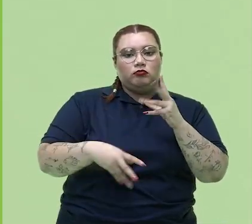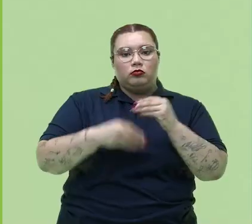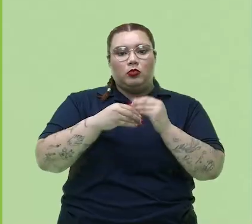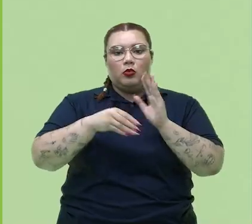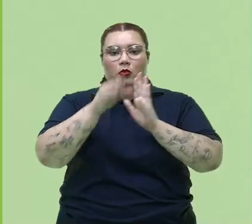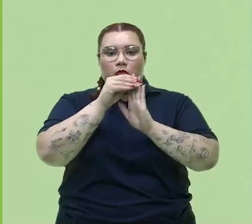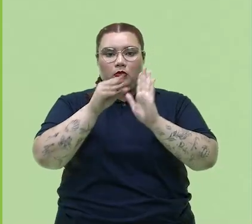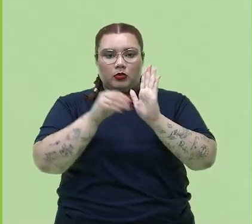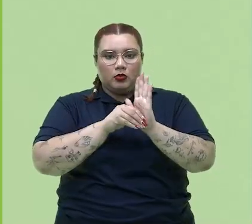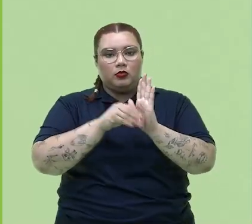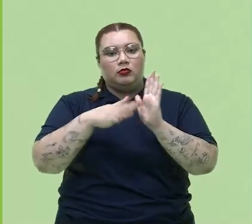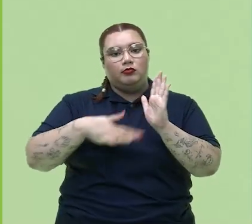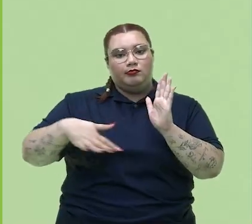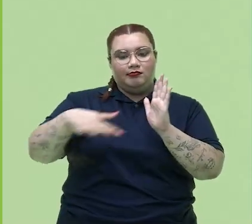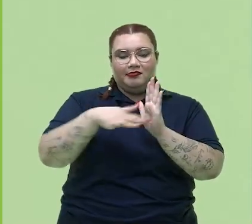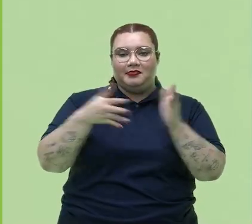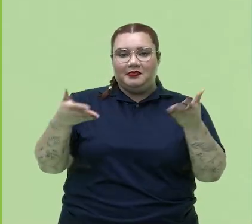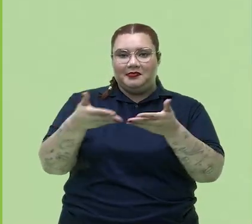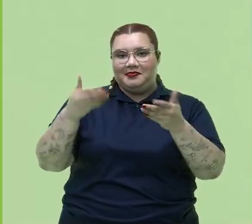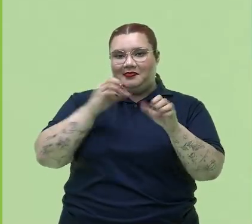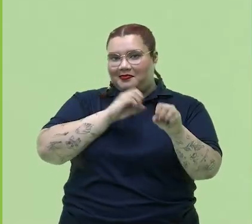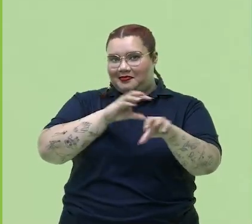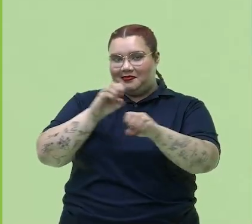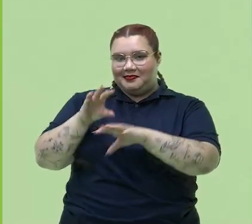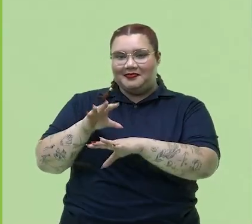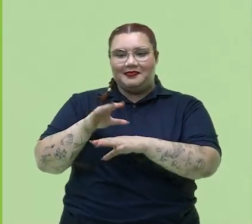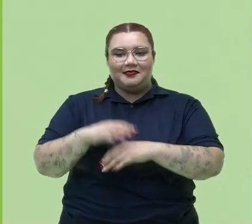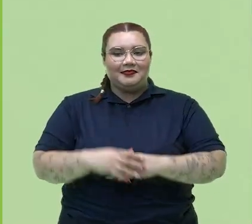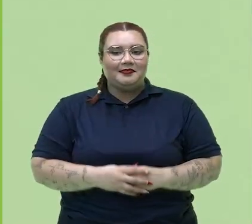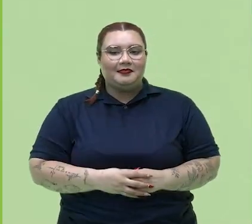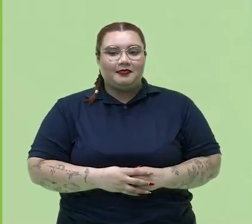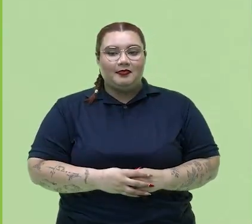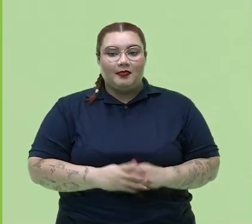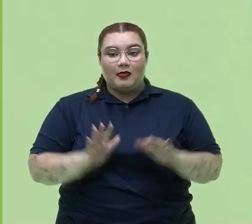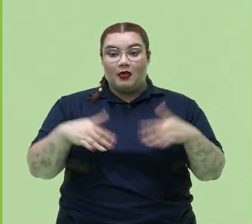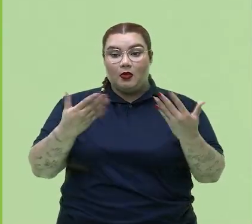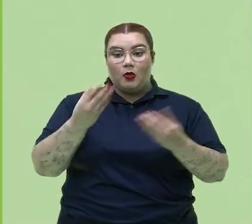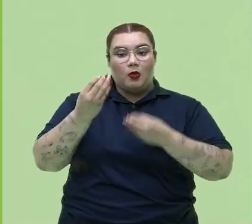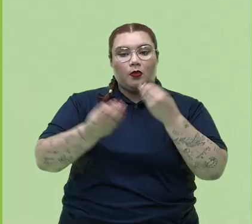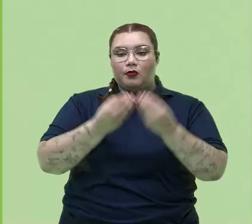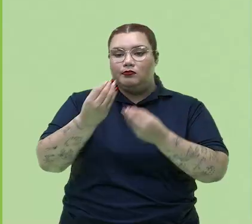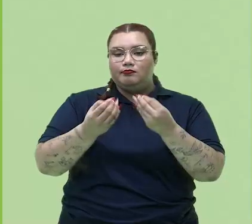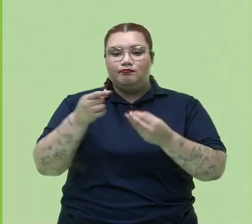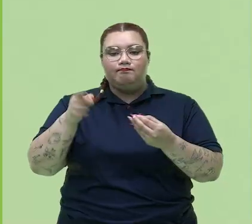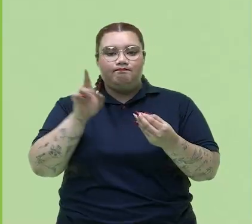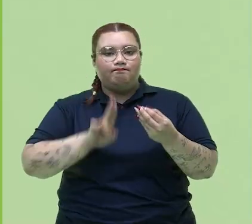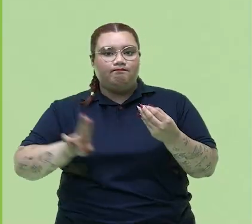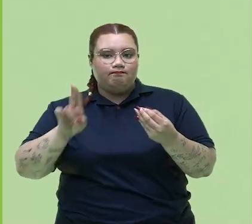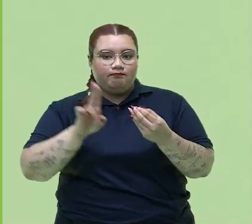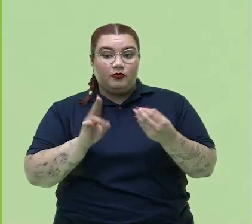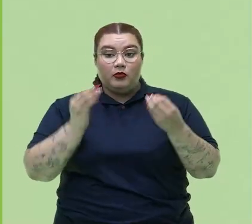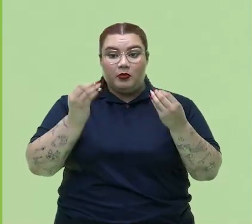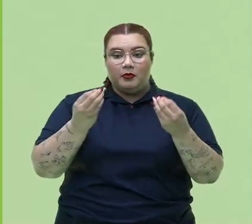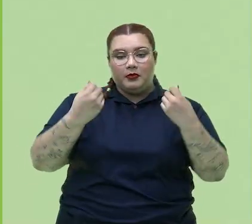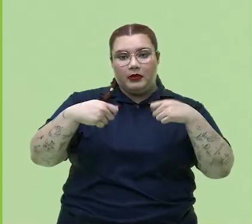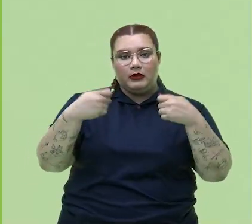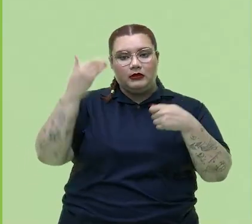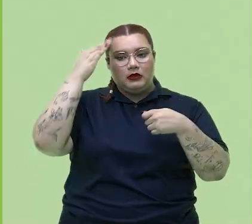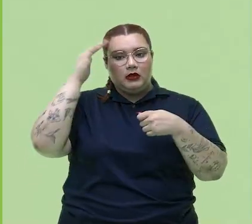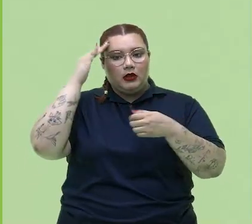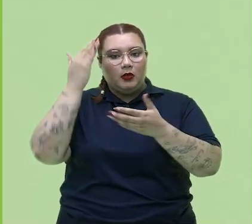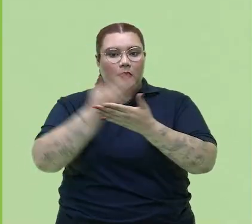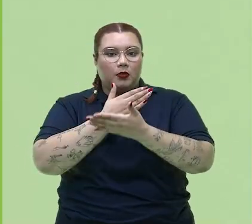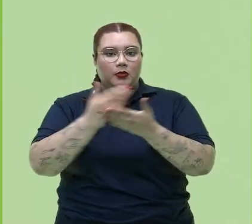conteúdo, né, pelo menos uma parte dele que a gente vai apresentar para vocês hoje. Então, como é que funciona, né? Nós precisamos entender alguns